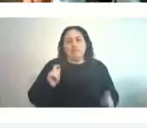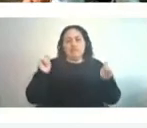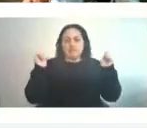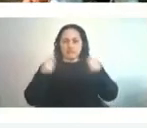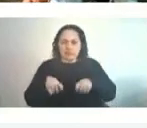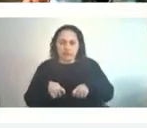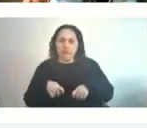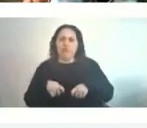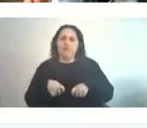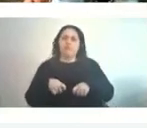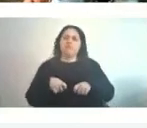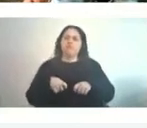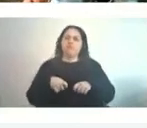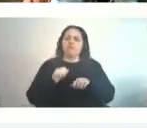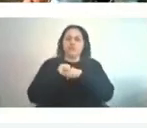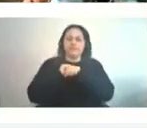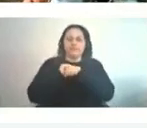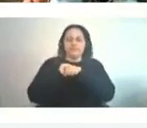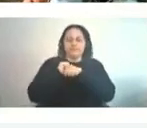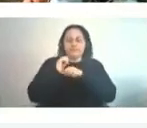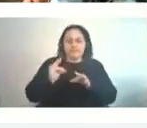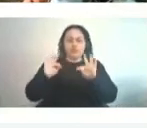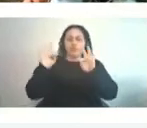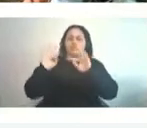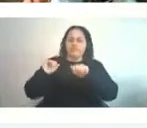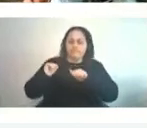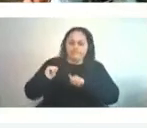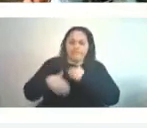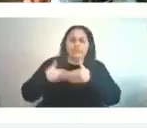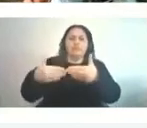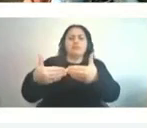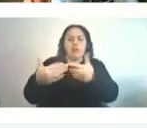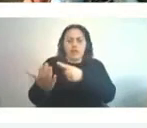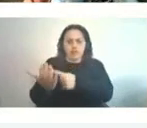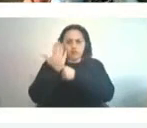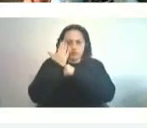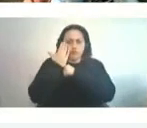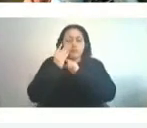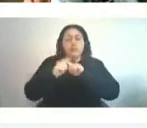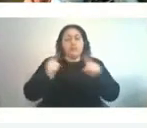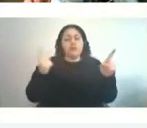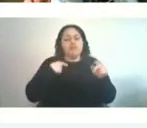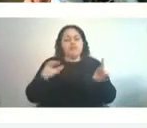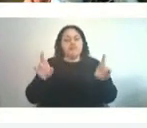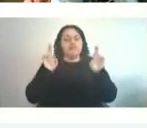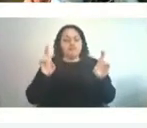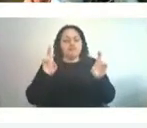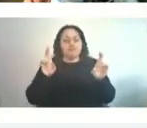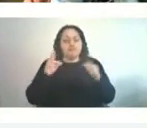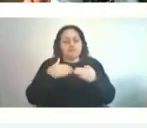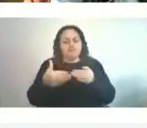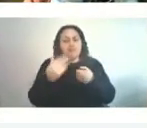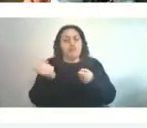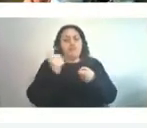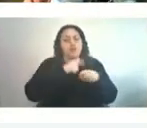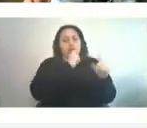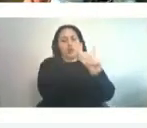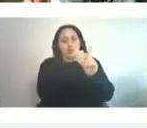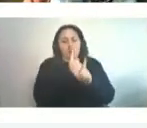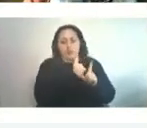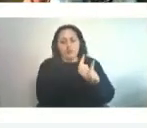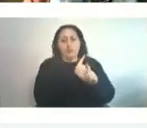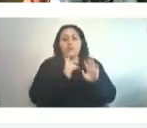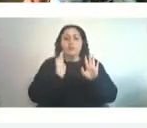por mais que o avanço da tecnologia tenha ajudado, né? Então, a minha expectativa é que a gente possa logo se encontrar,